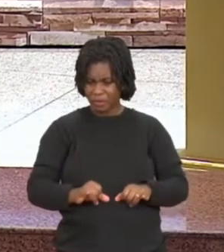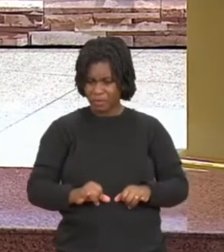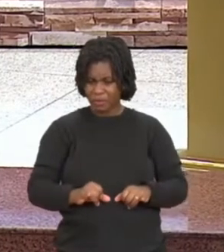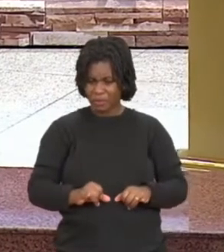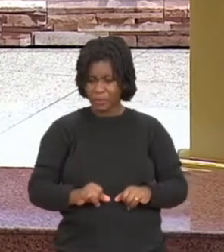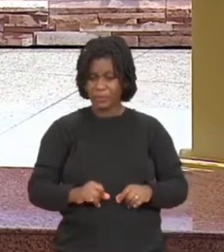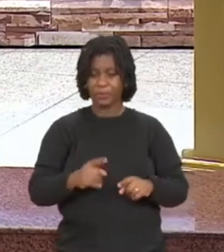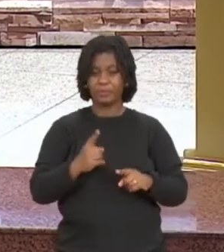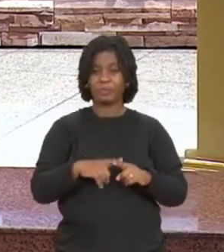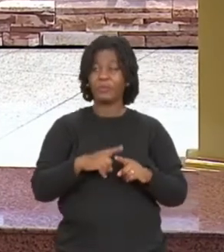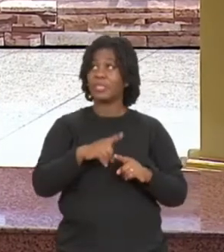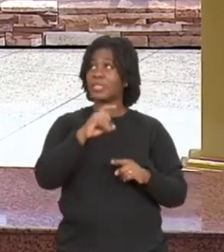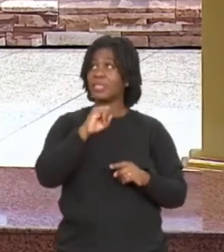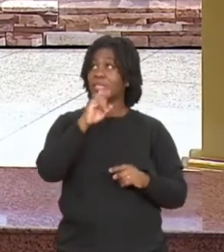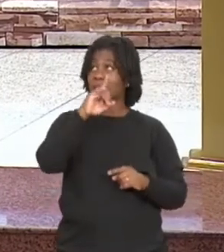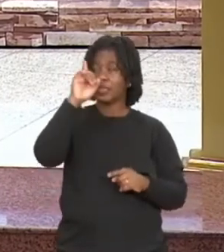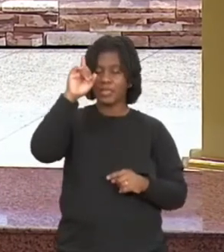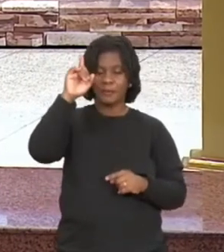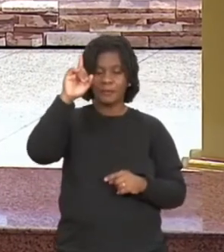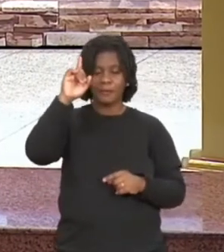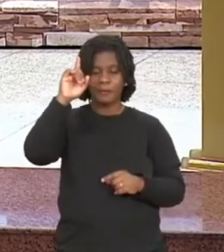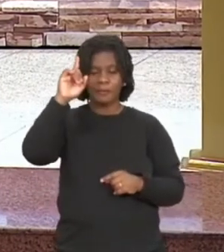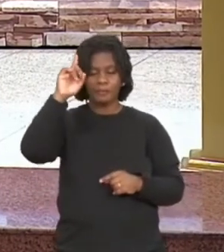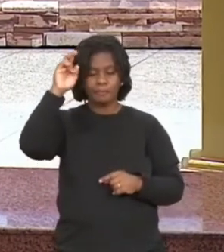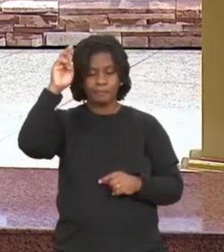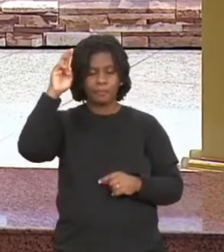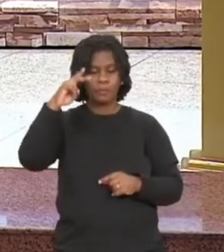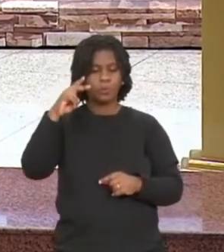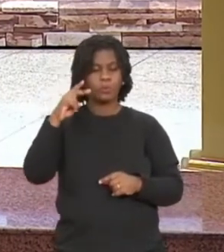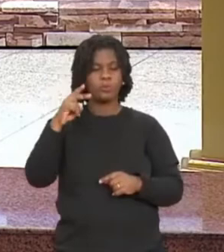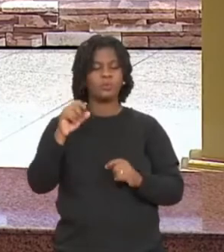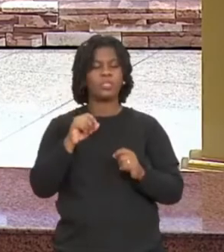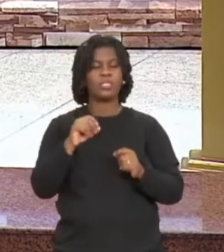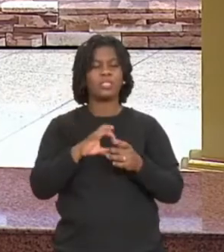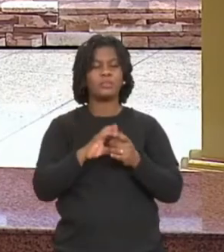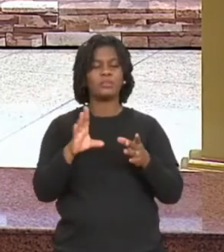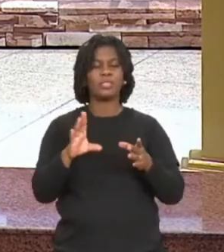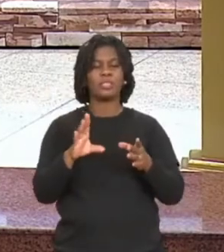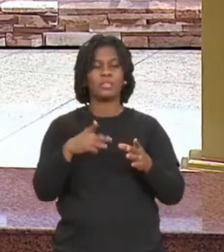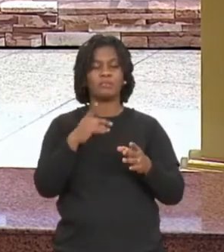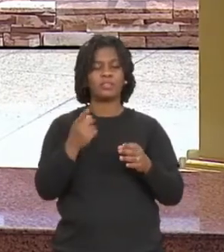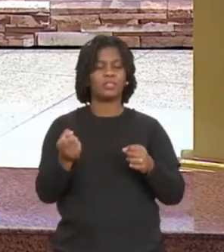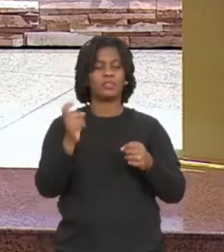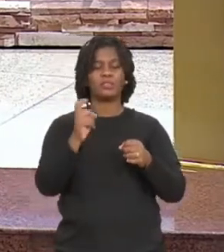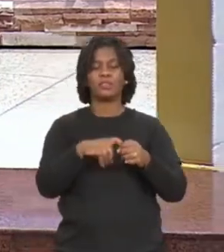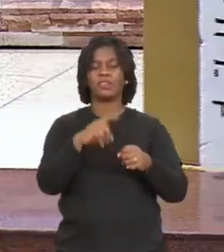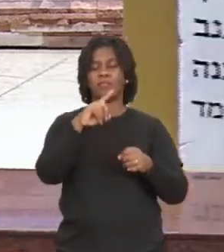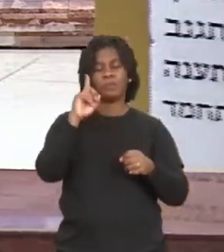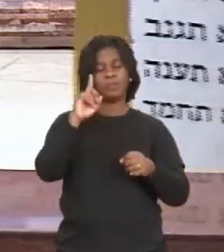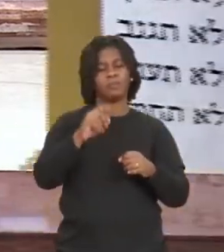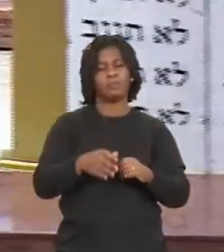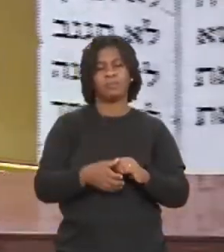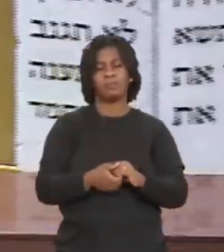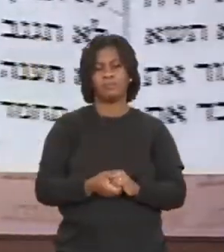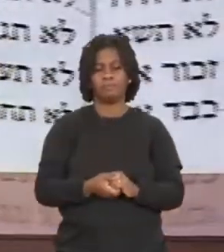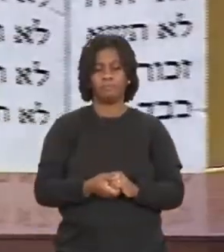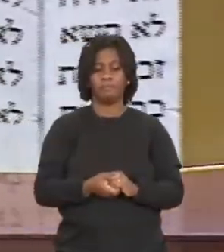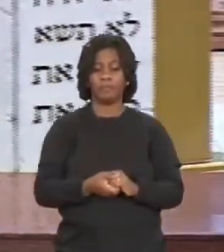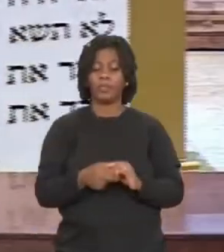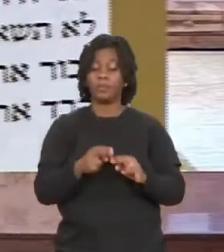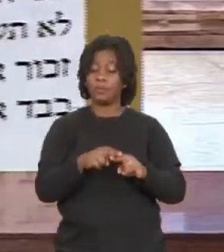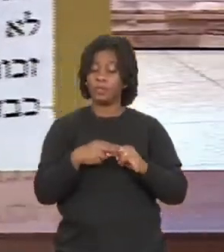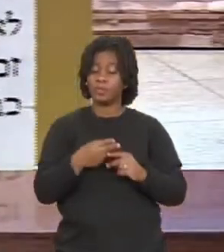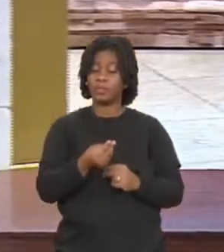Porque se Deus não apertasse, você não voltava. Por isso que a